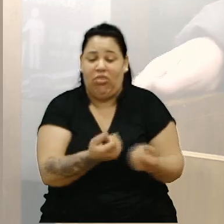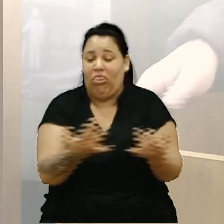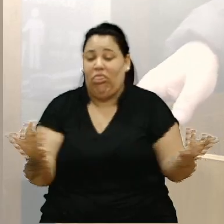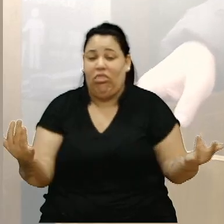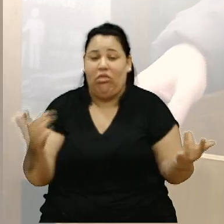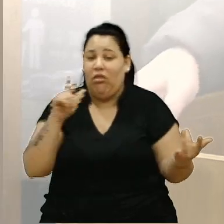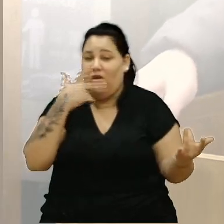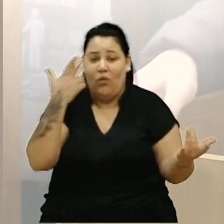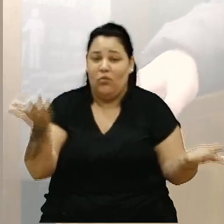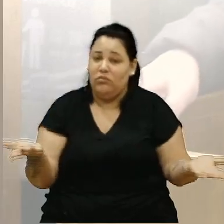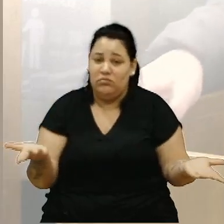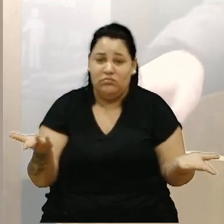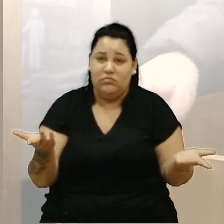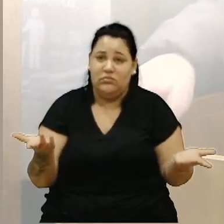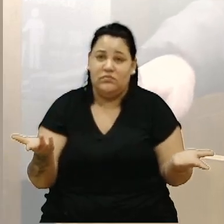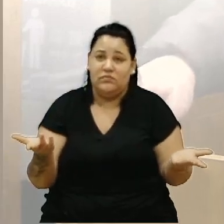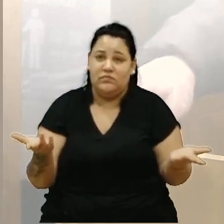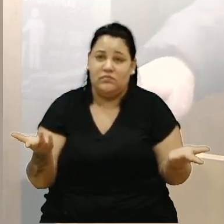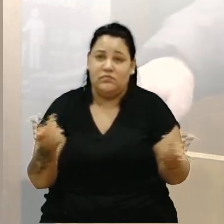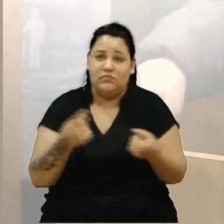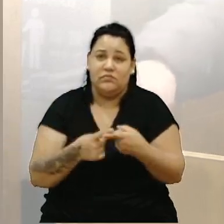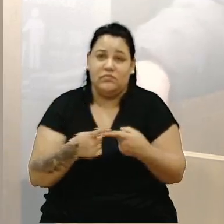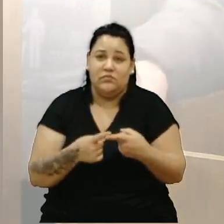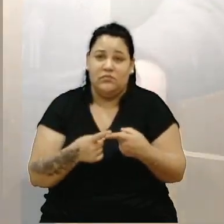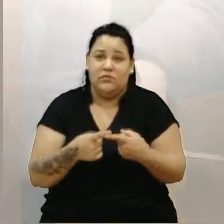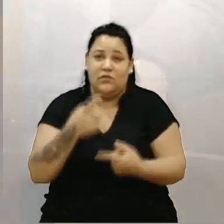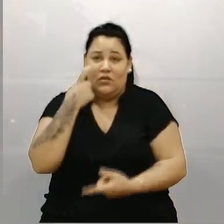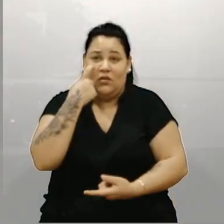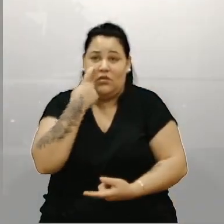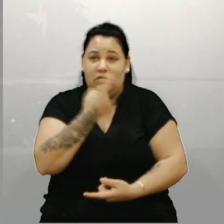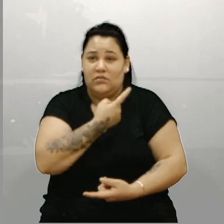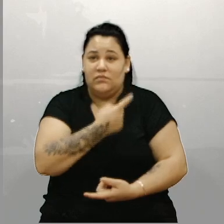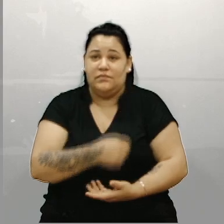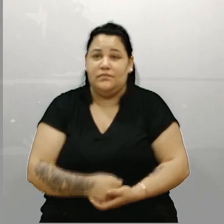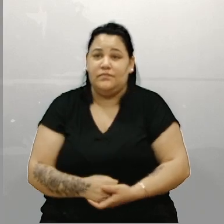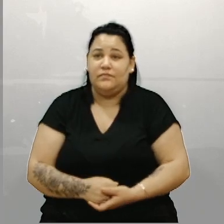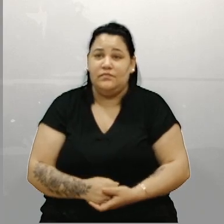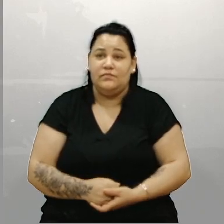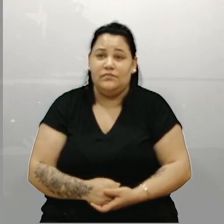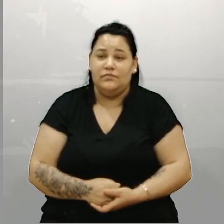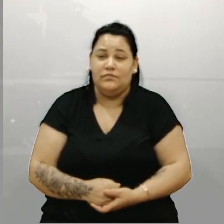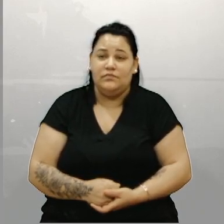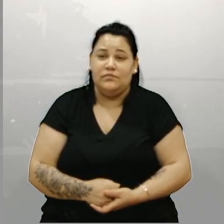não tem... a IPI, olha os bancos ali, ó. Olha o banco da IPI.